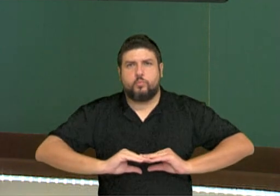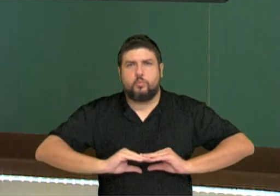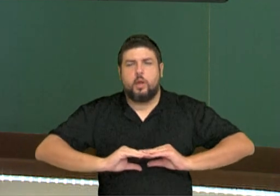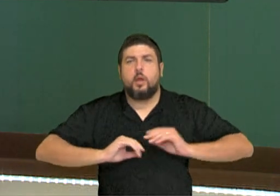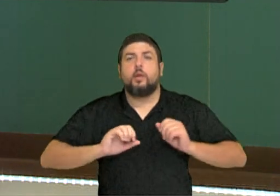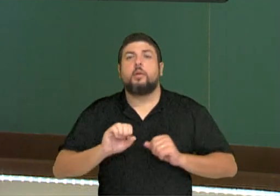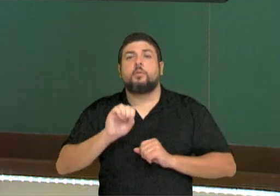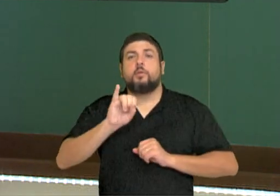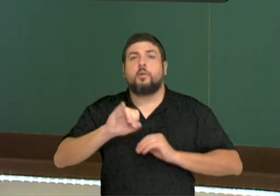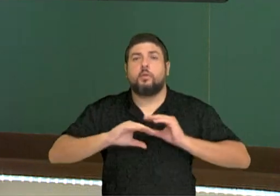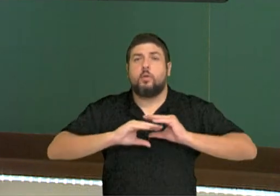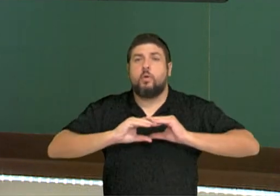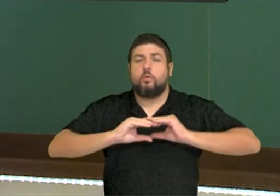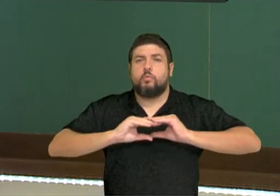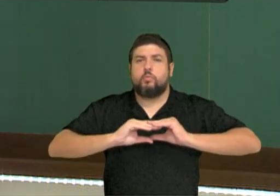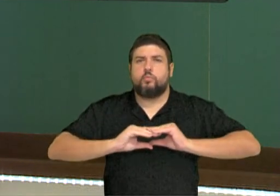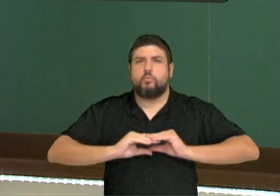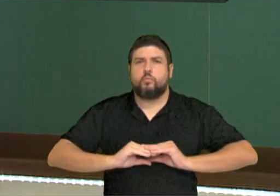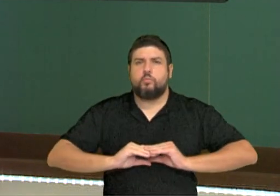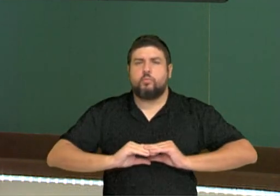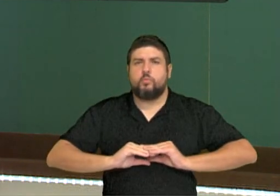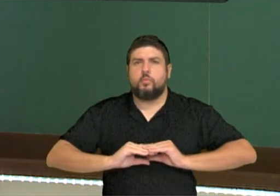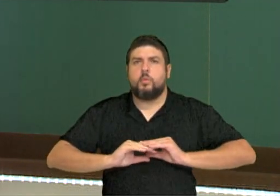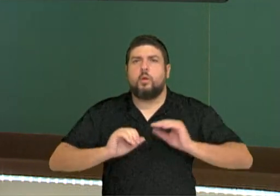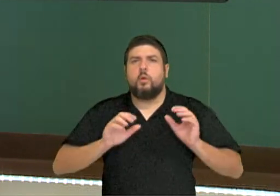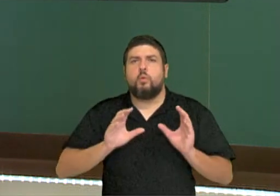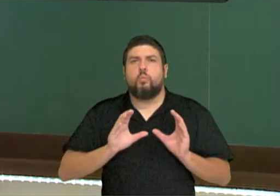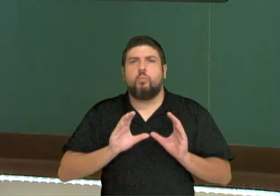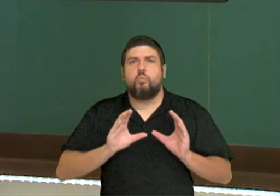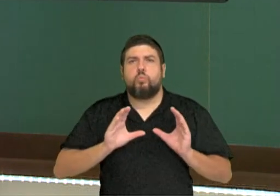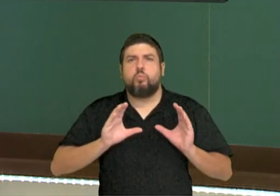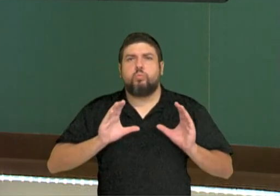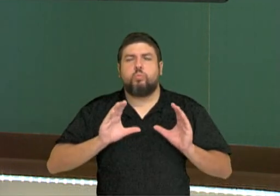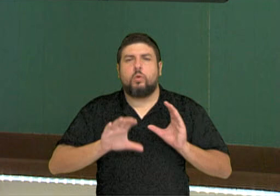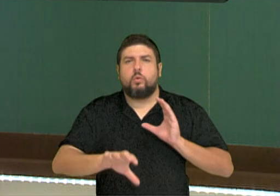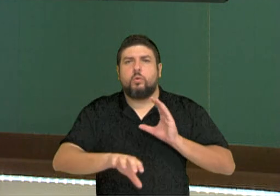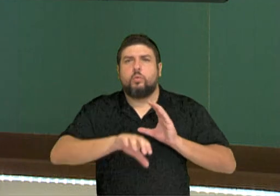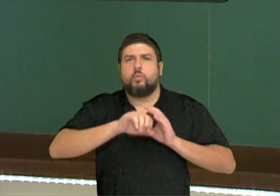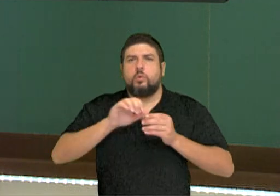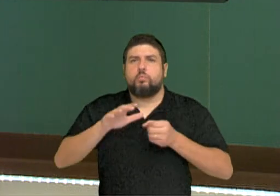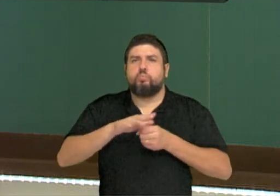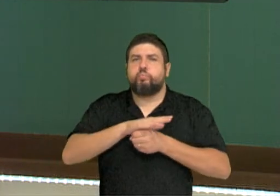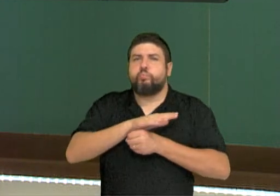quando ele desce, ó, é que os pulmões são enchidos de ar.